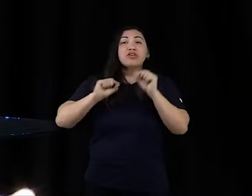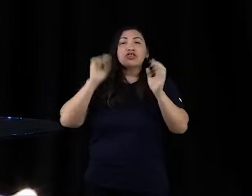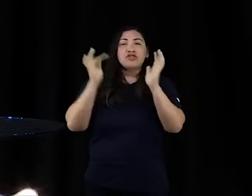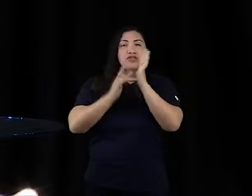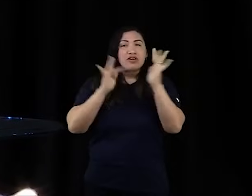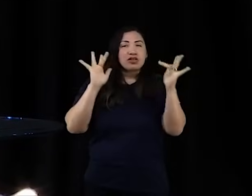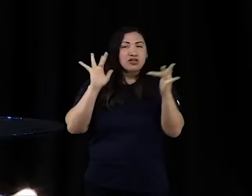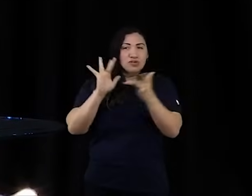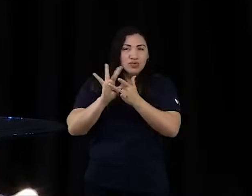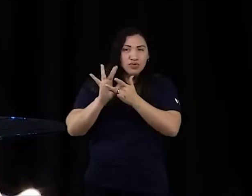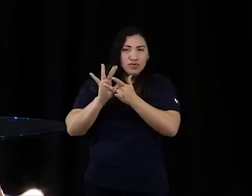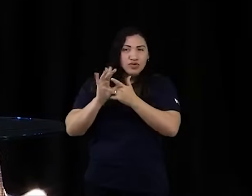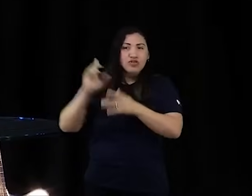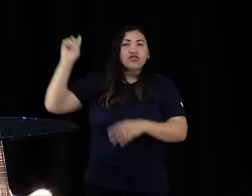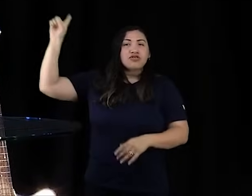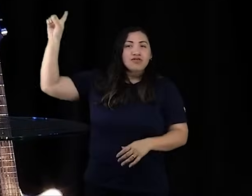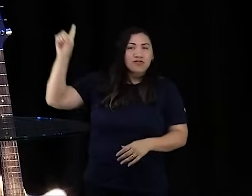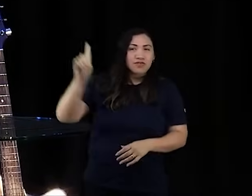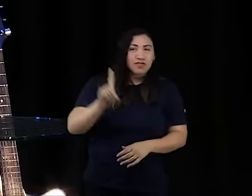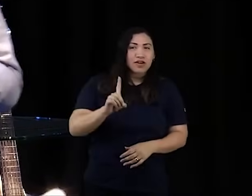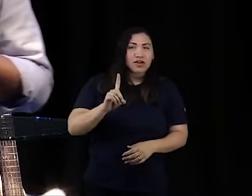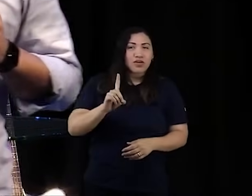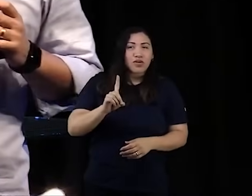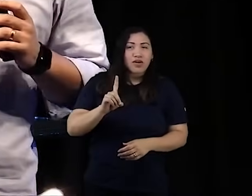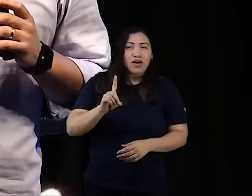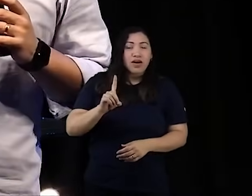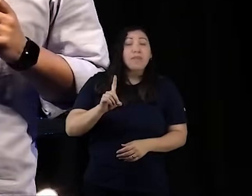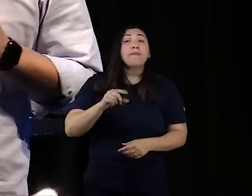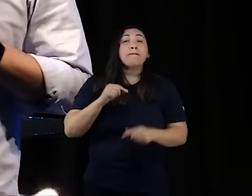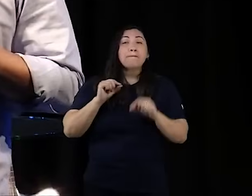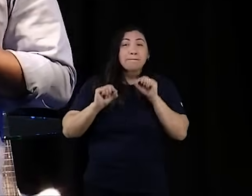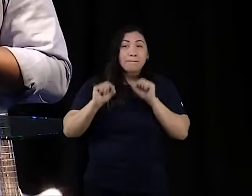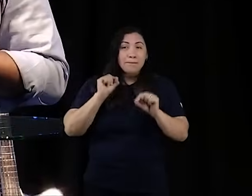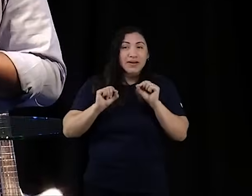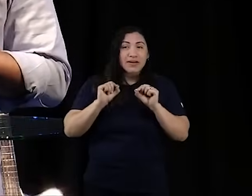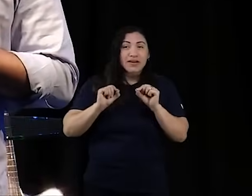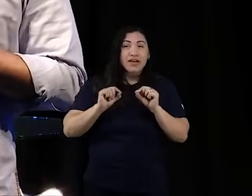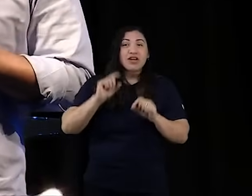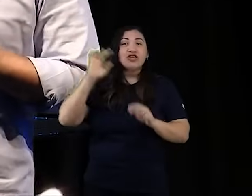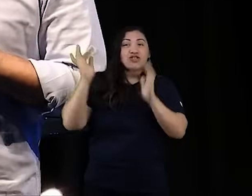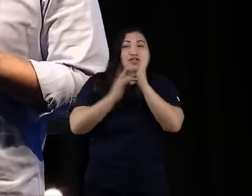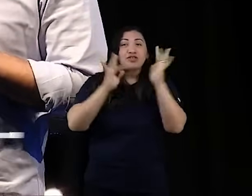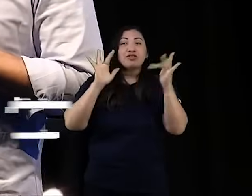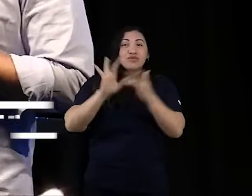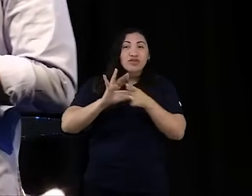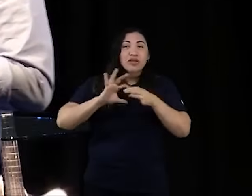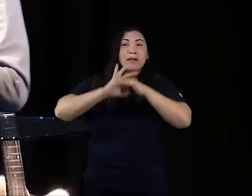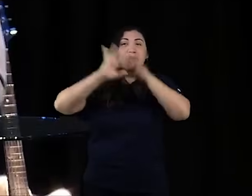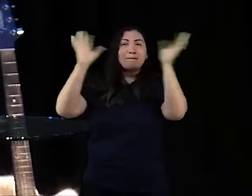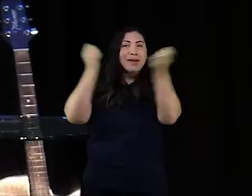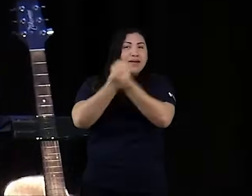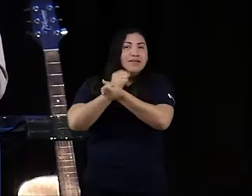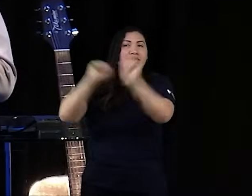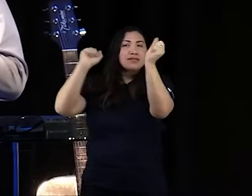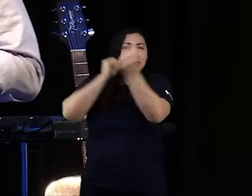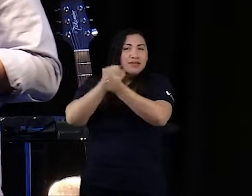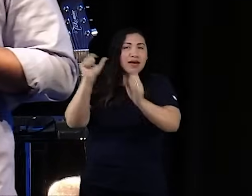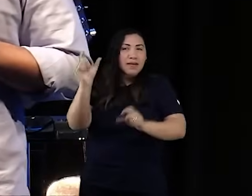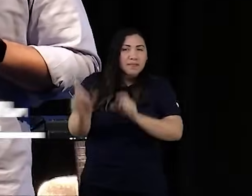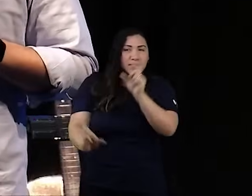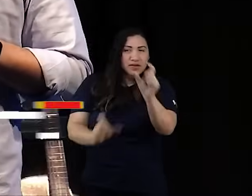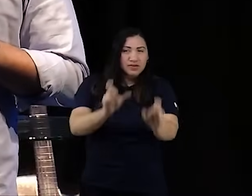vai dizer eu vim para libertar cativos essa er a agenda de Jesus Esse é o primeiro é a primeira palavra de